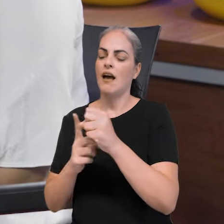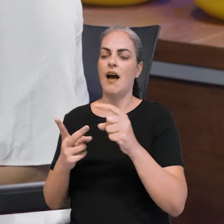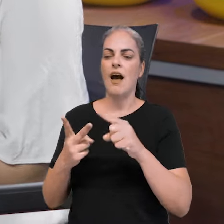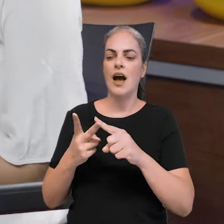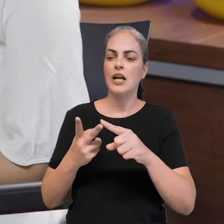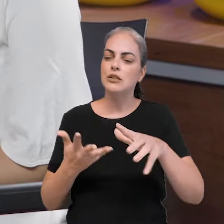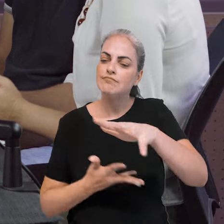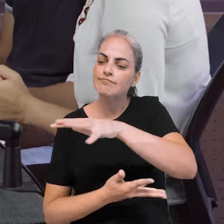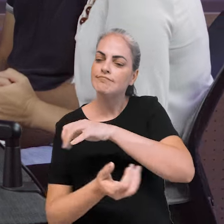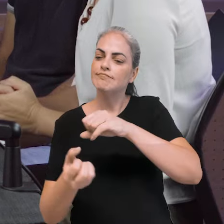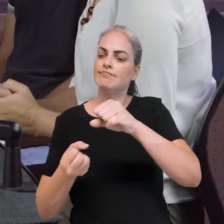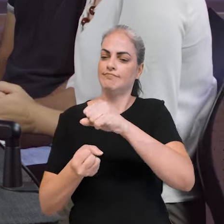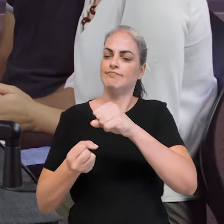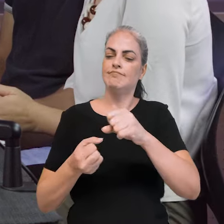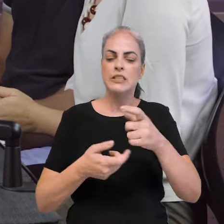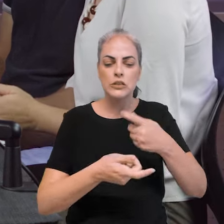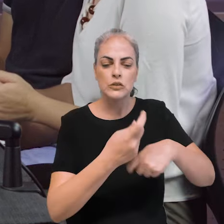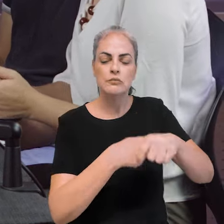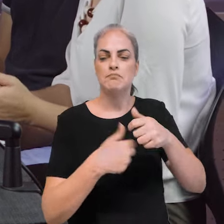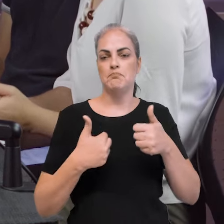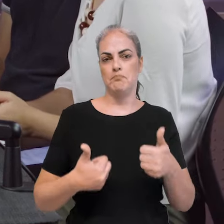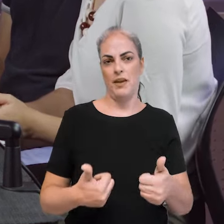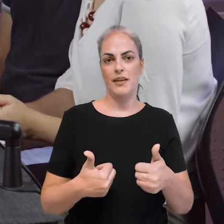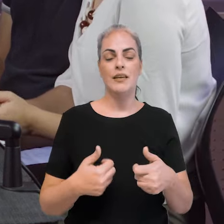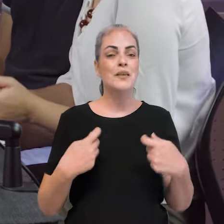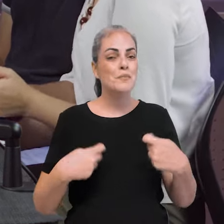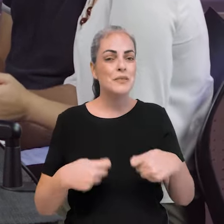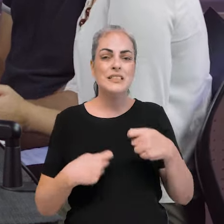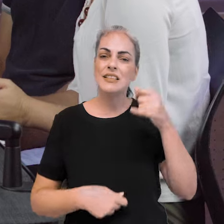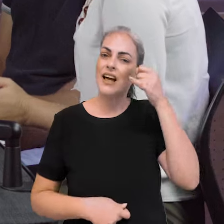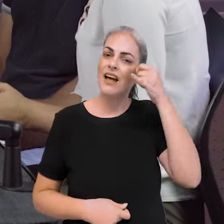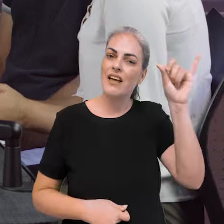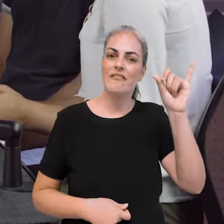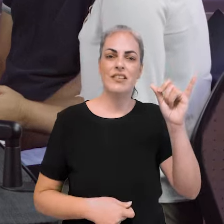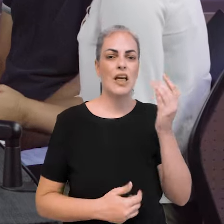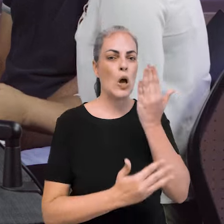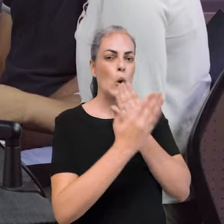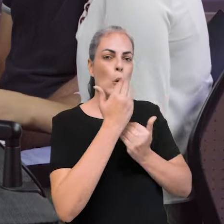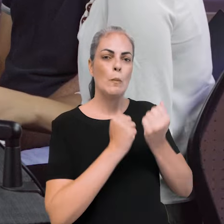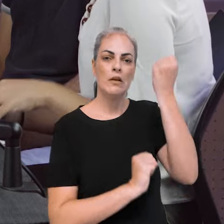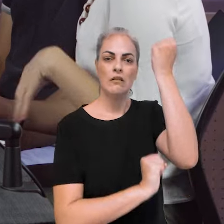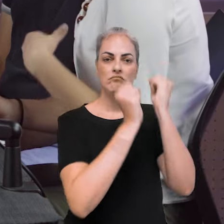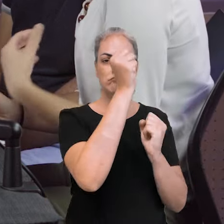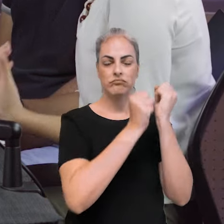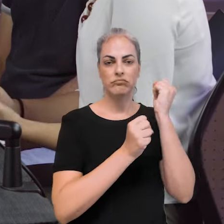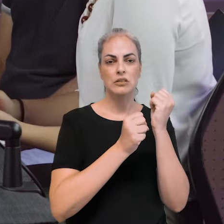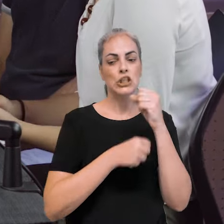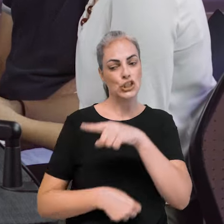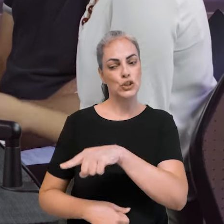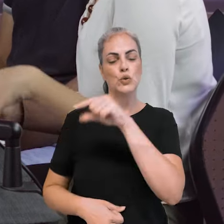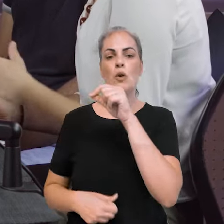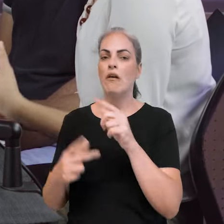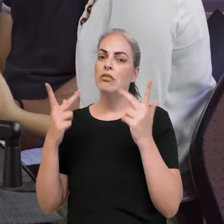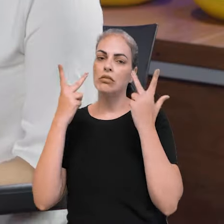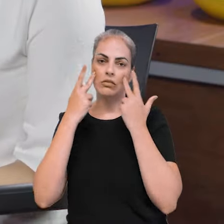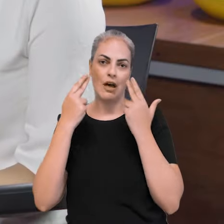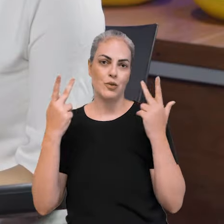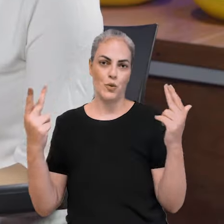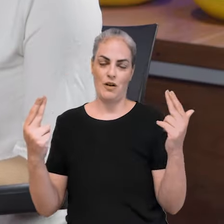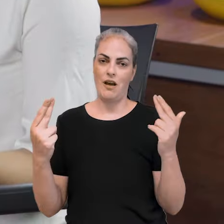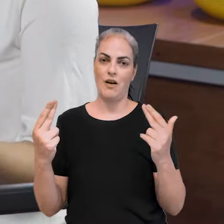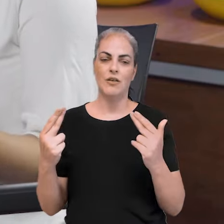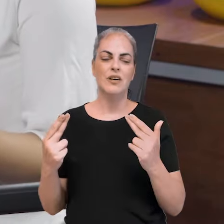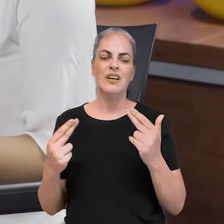ecologicamente sustentável. A gente costuma dizer, né, descascar mais e desembalar menos. Então, buscar por alimentos mais